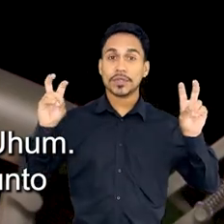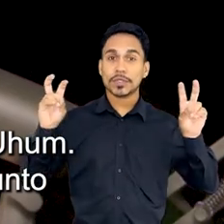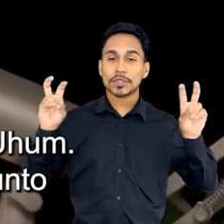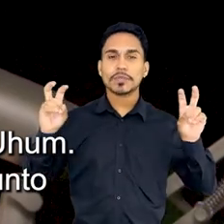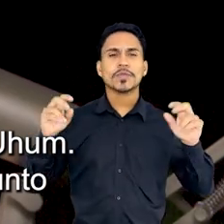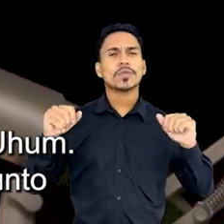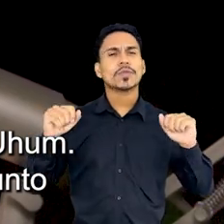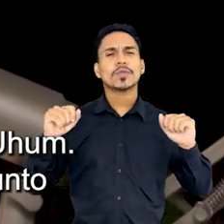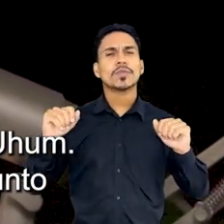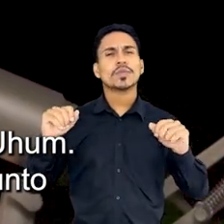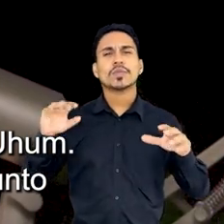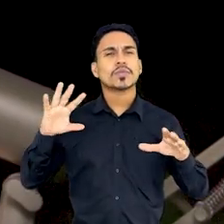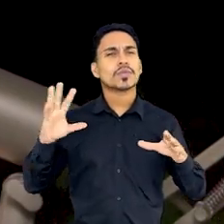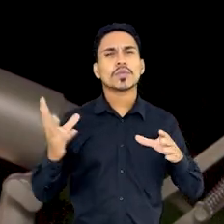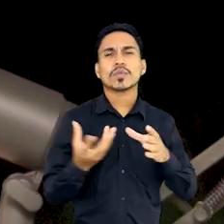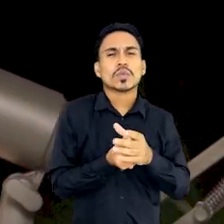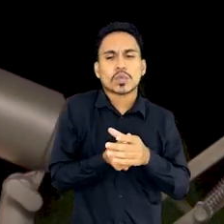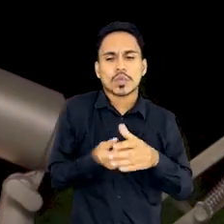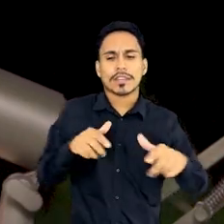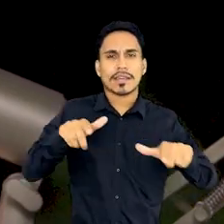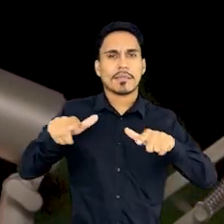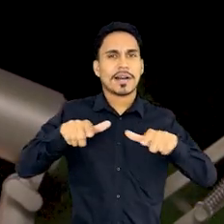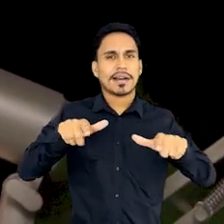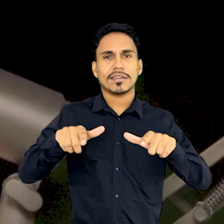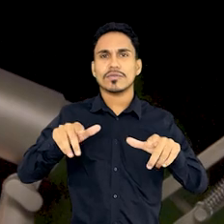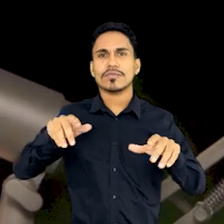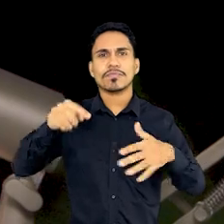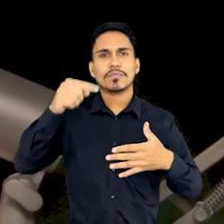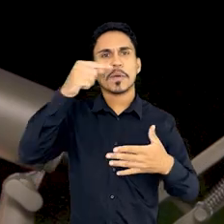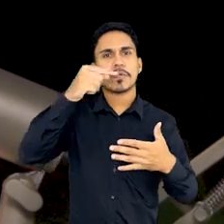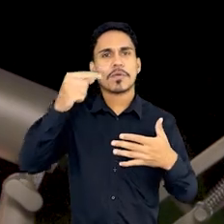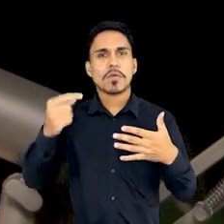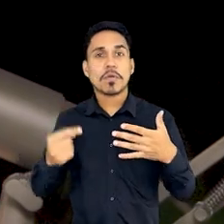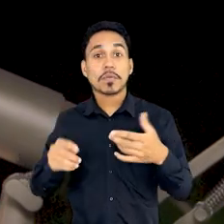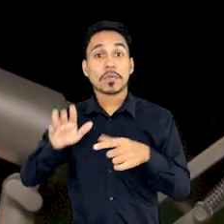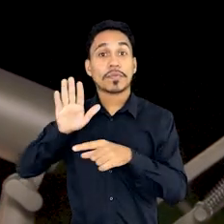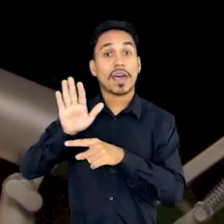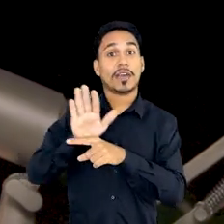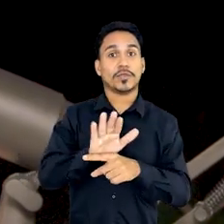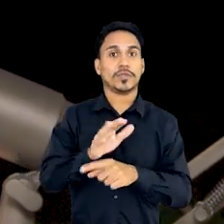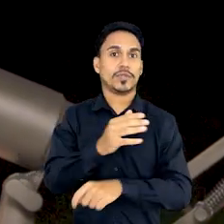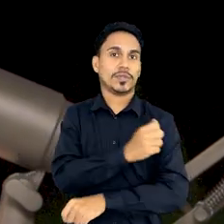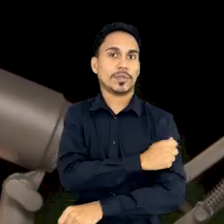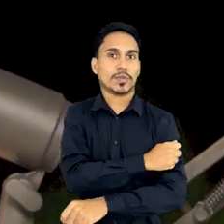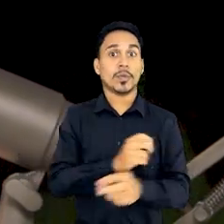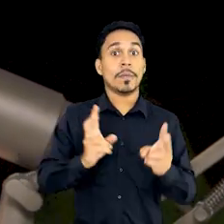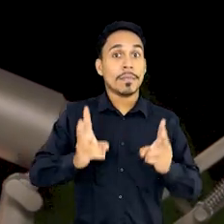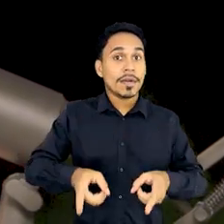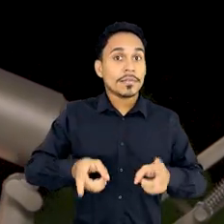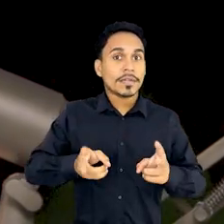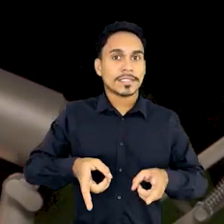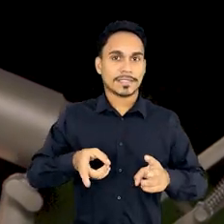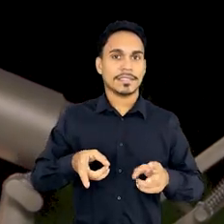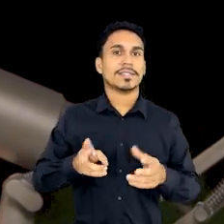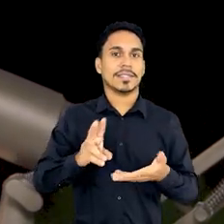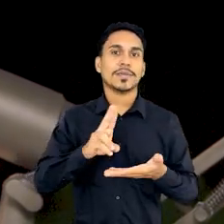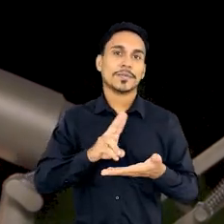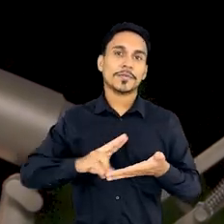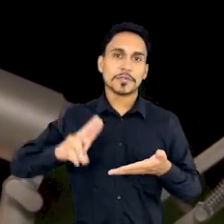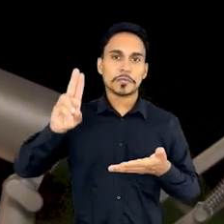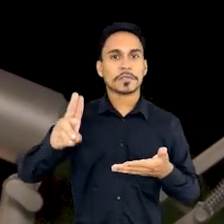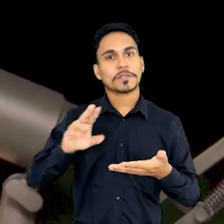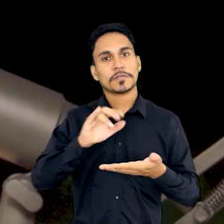sobre todo esse conjunto de ações eh que vão refletir na permanência desse estudante